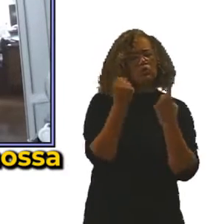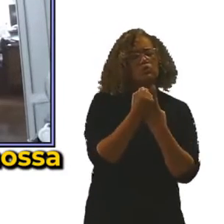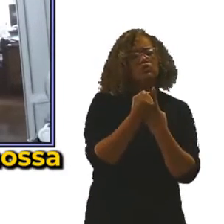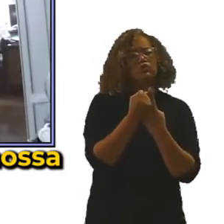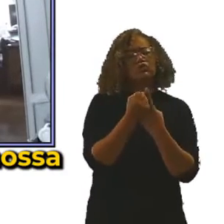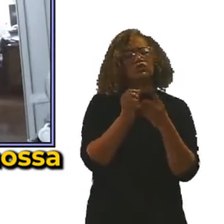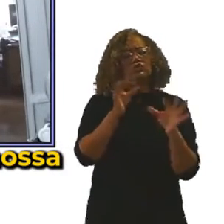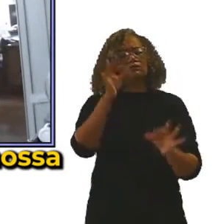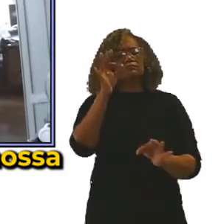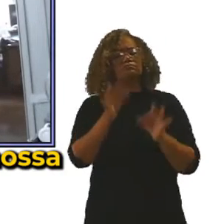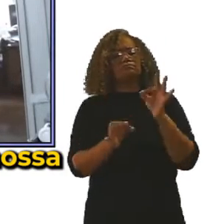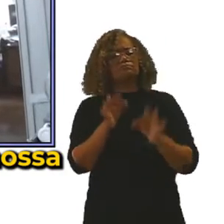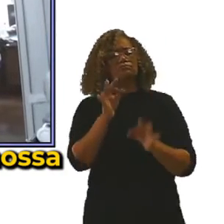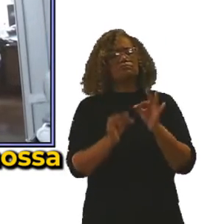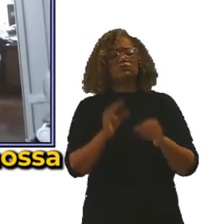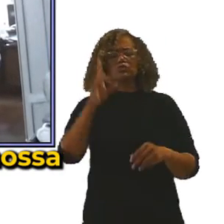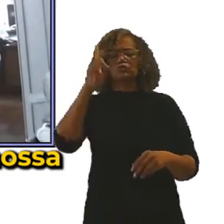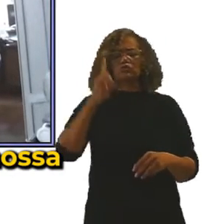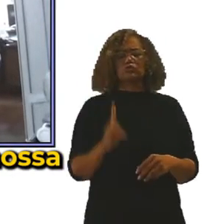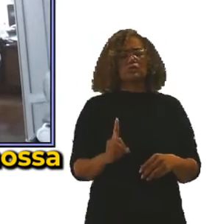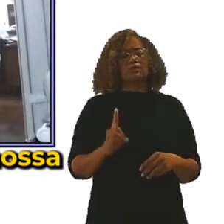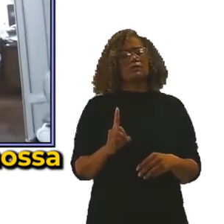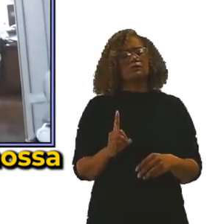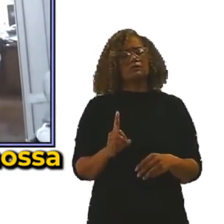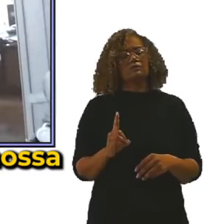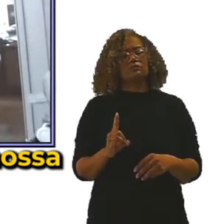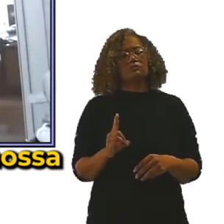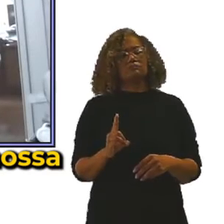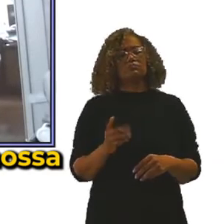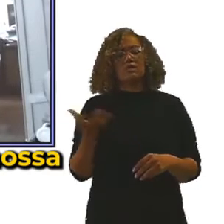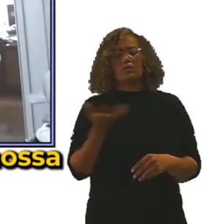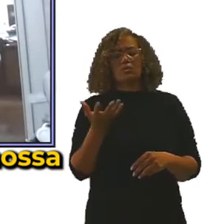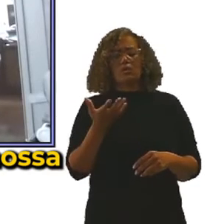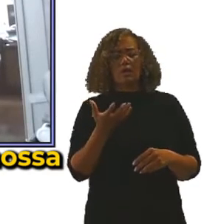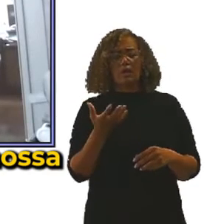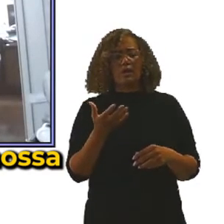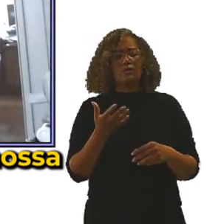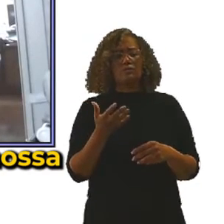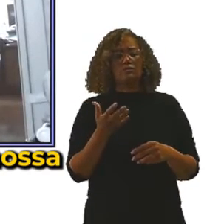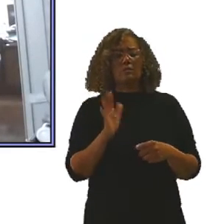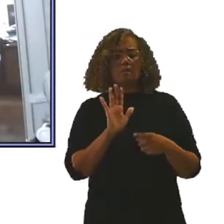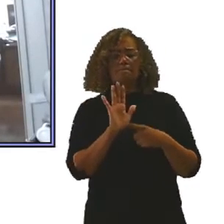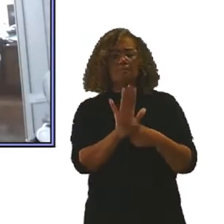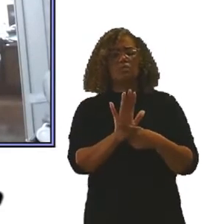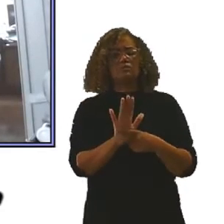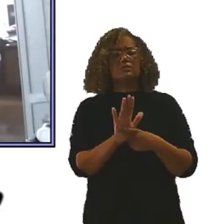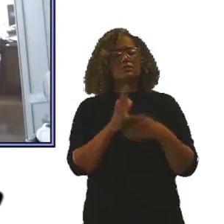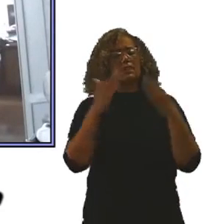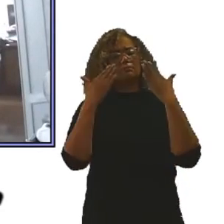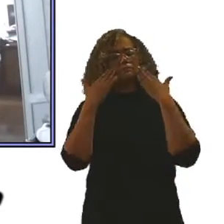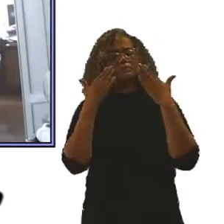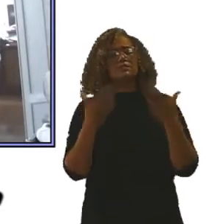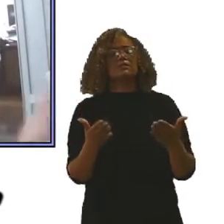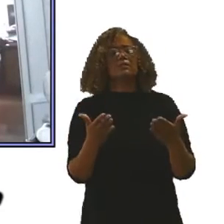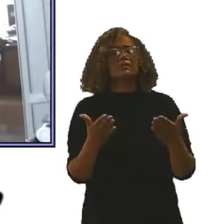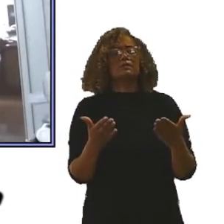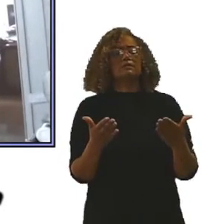jurídica. É assim que eu pretendo conduzir essa nossa exposição.